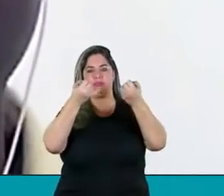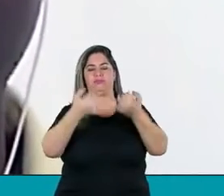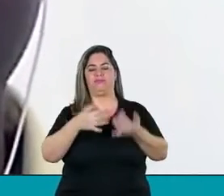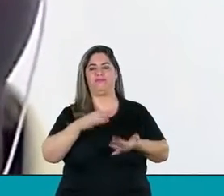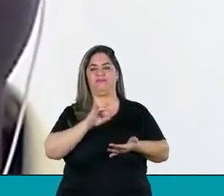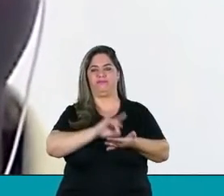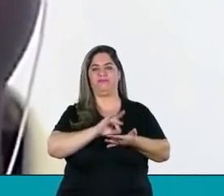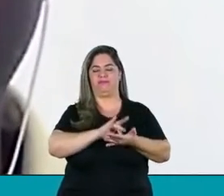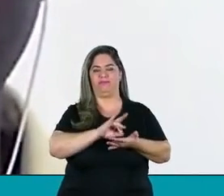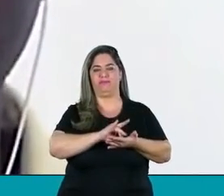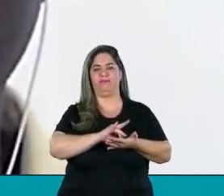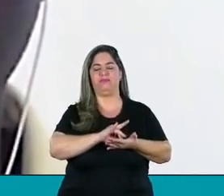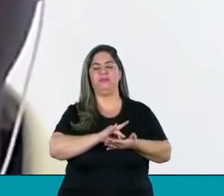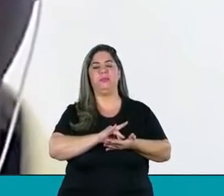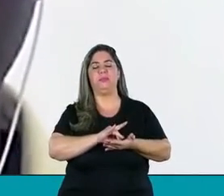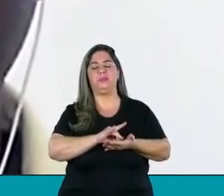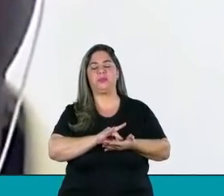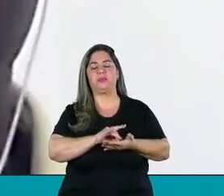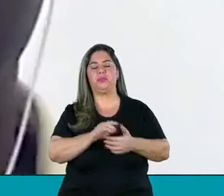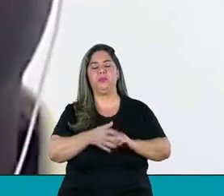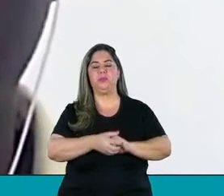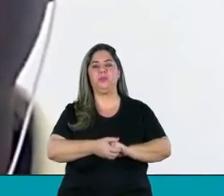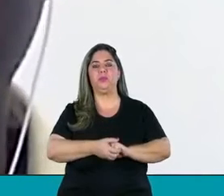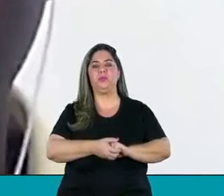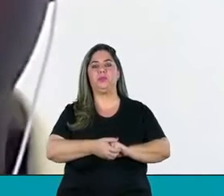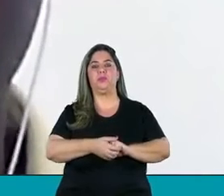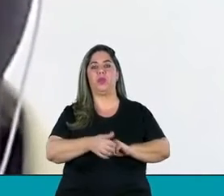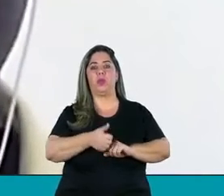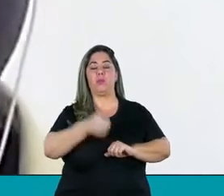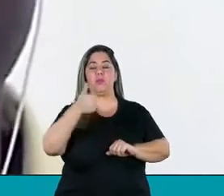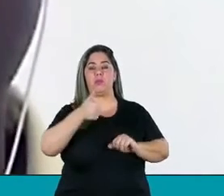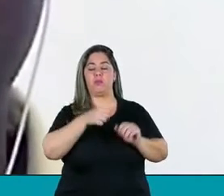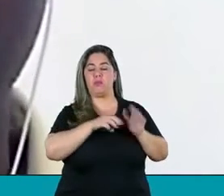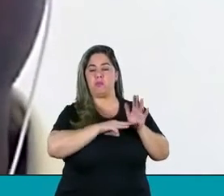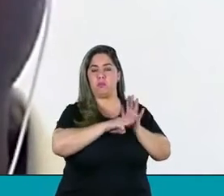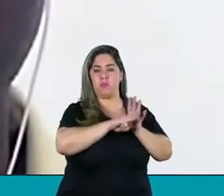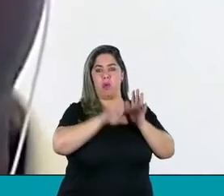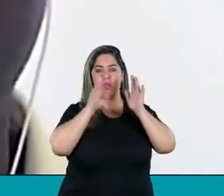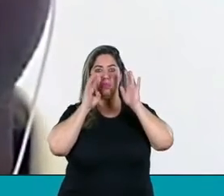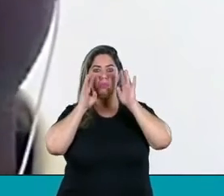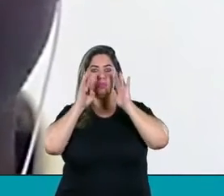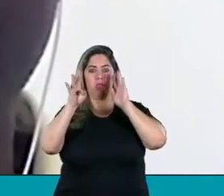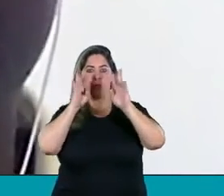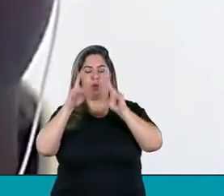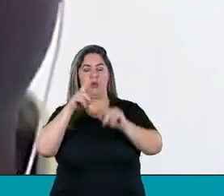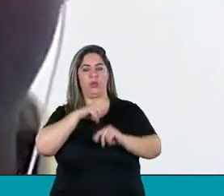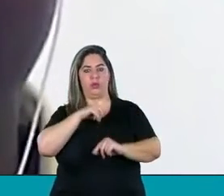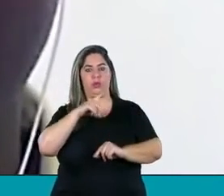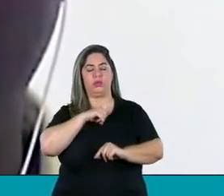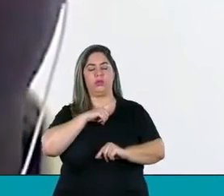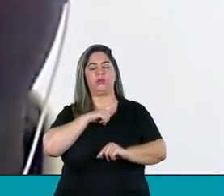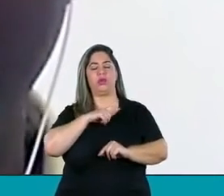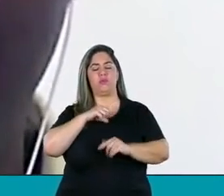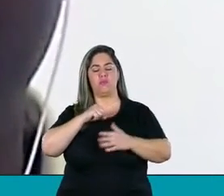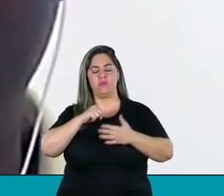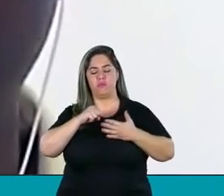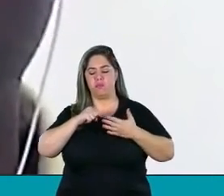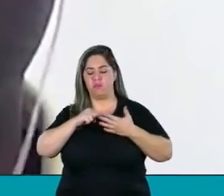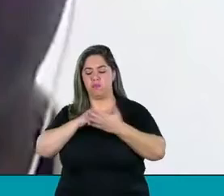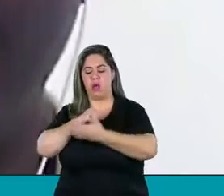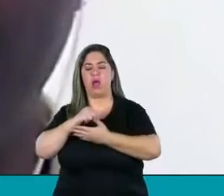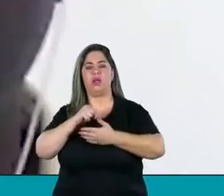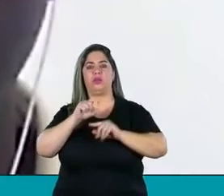realidade humana. Nesse sentido, o primeiro fundamento teórico ao qual se baseia a complexidade se alicerça